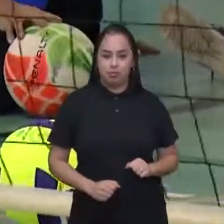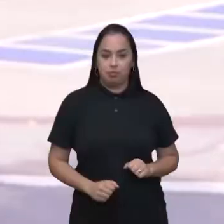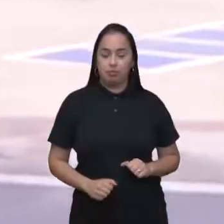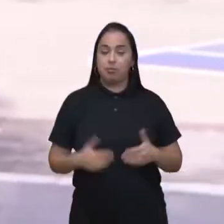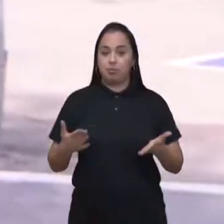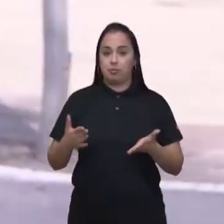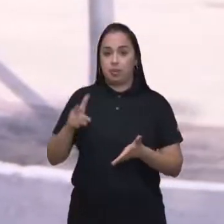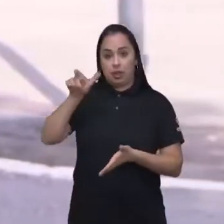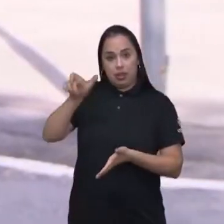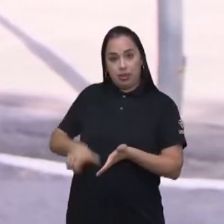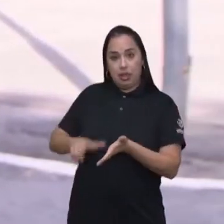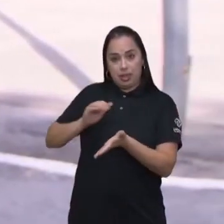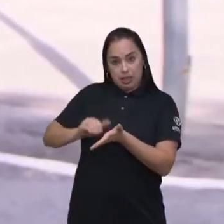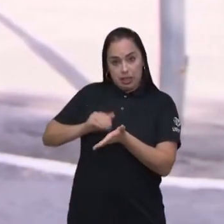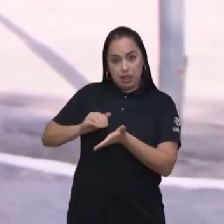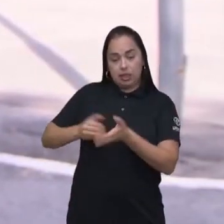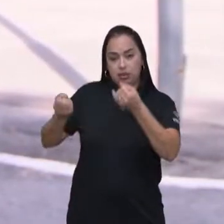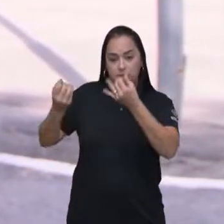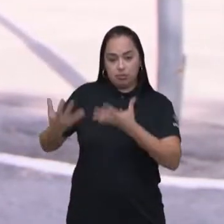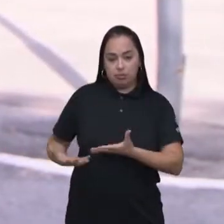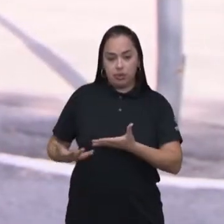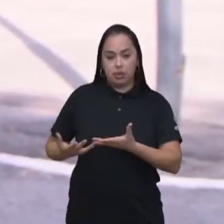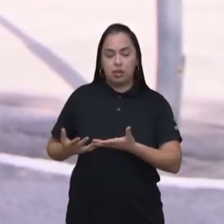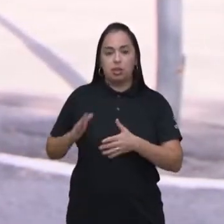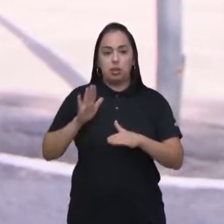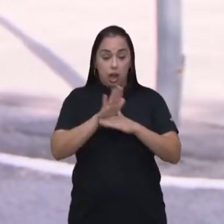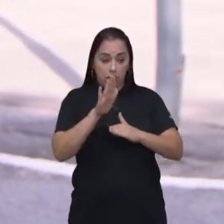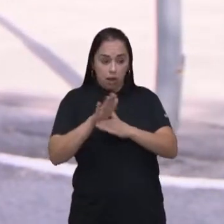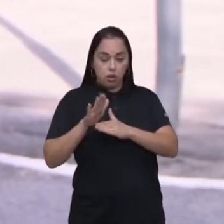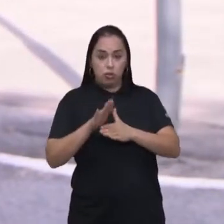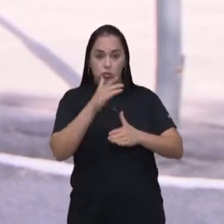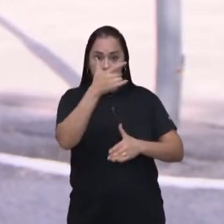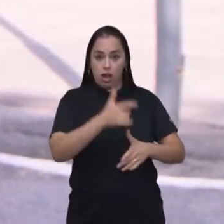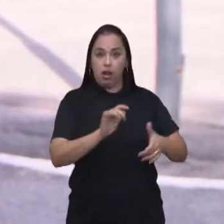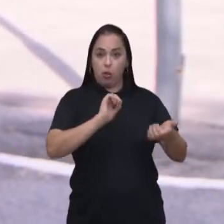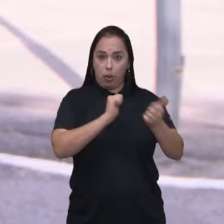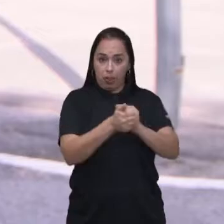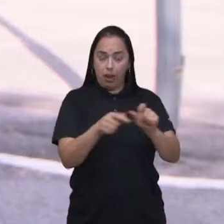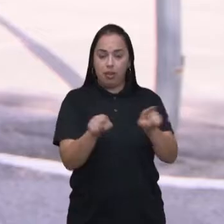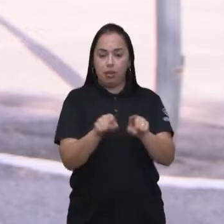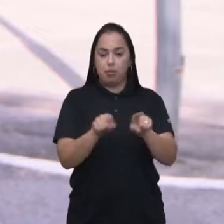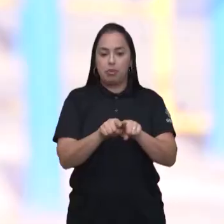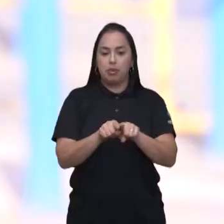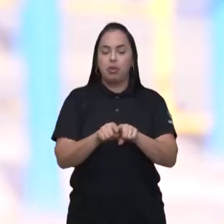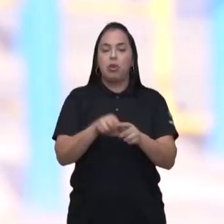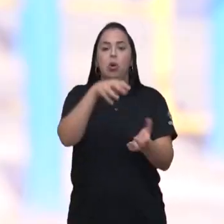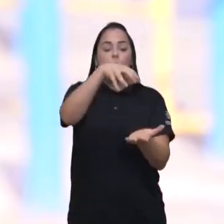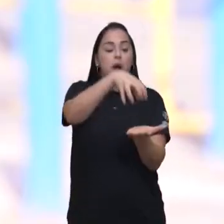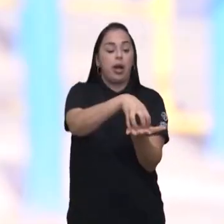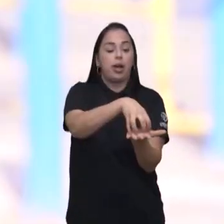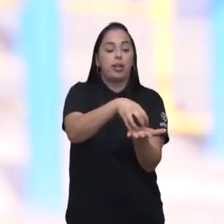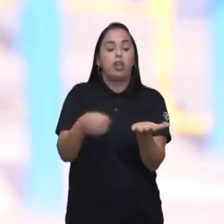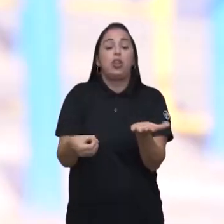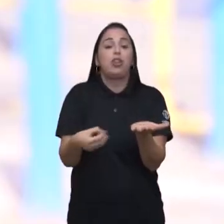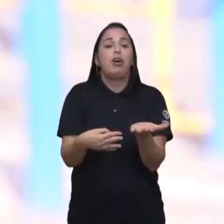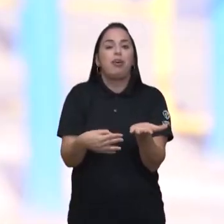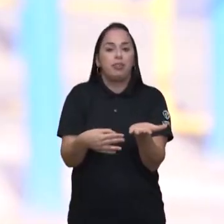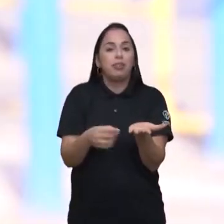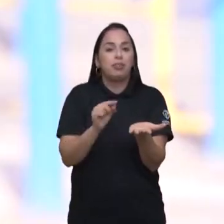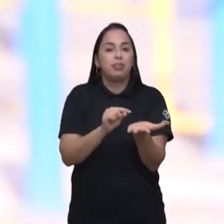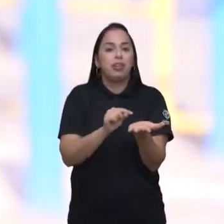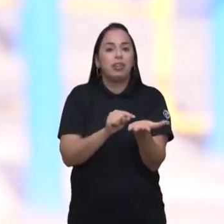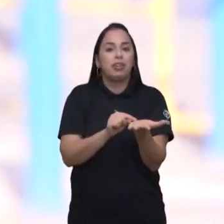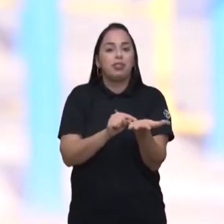vôlei sentado para a Secretária de Esportes além de atender os para-atletas de alto rendimento o novo Centro de